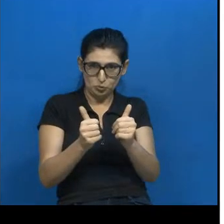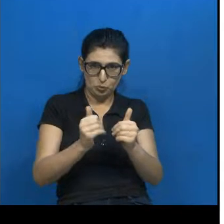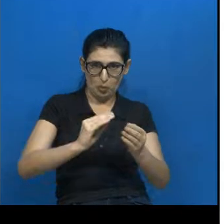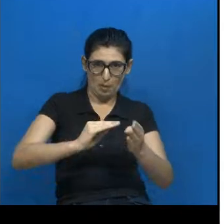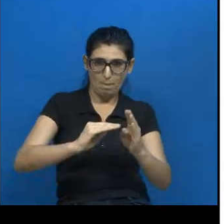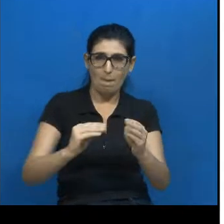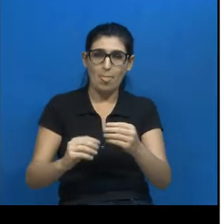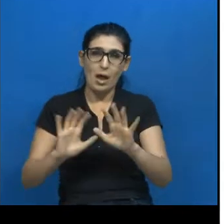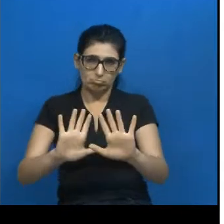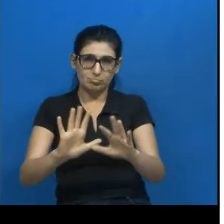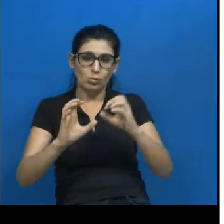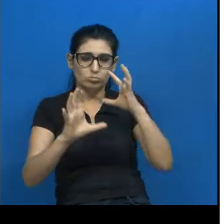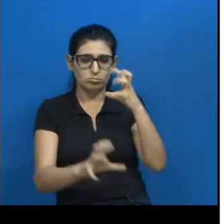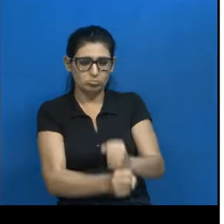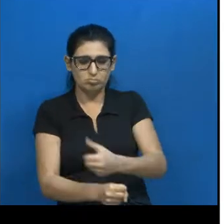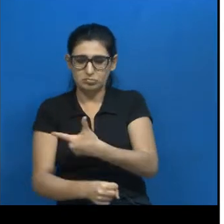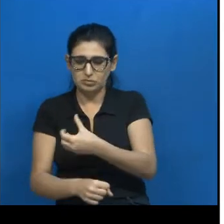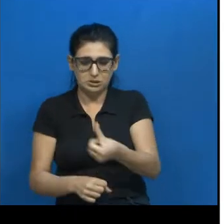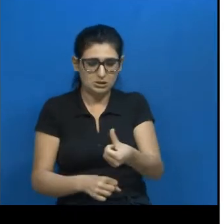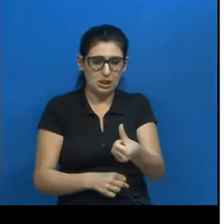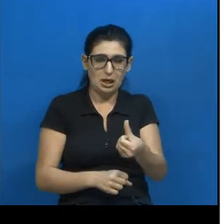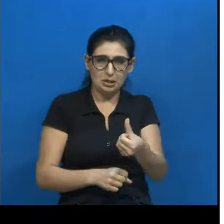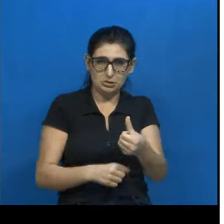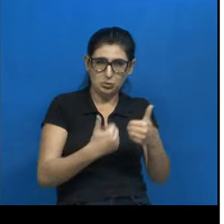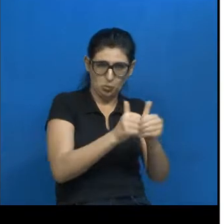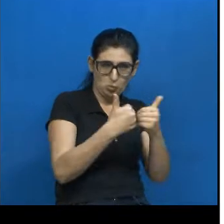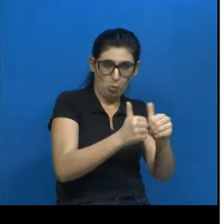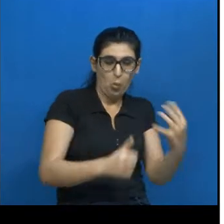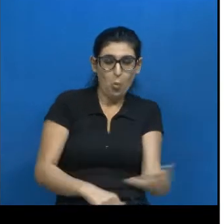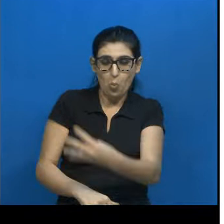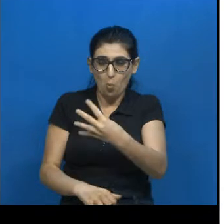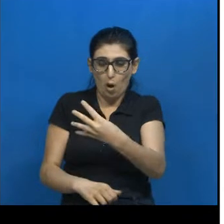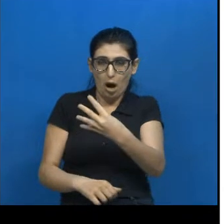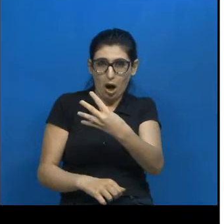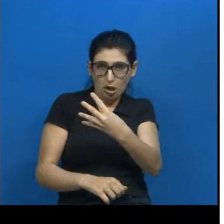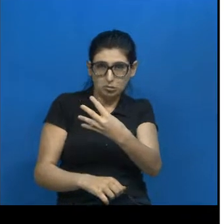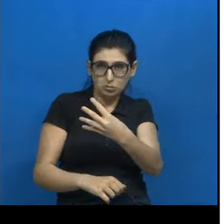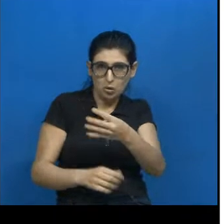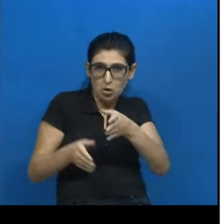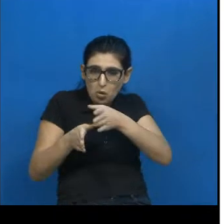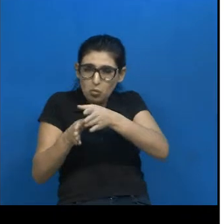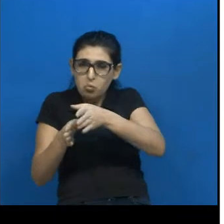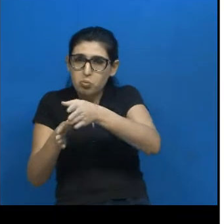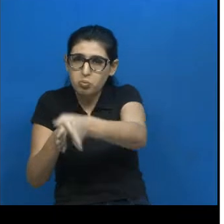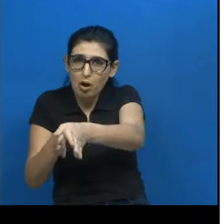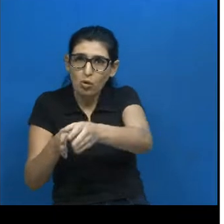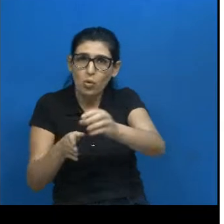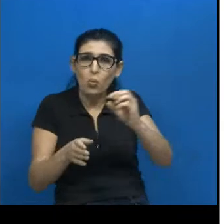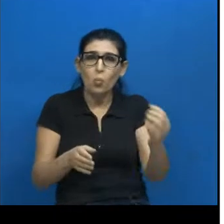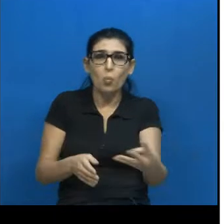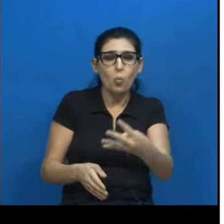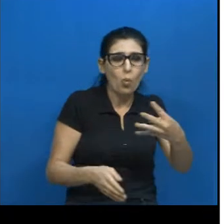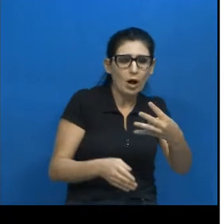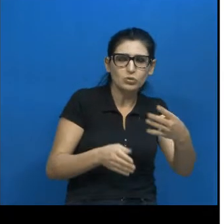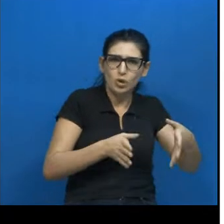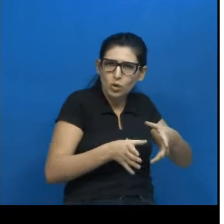das 26 linhas, nós temos 4 linhas que são conexão, e temos 4 linhas só que são diametral. As outras